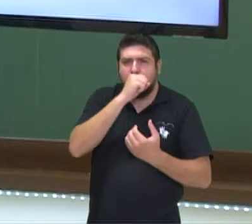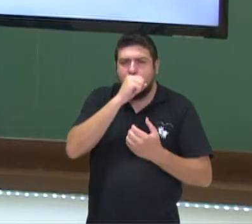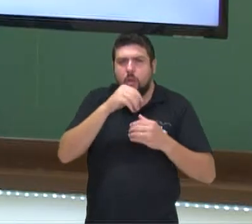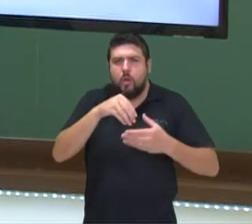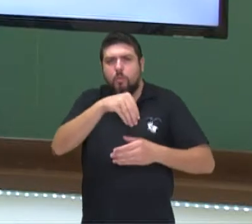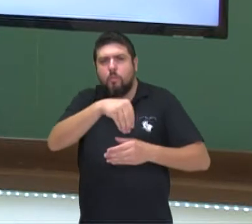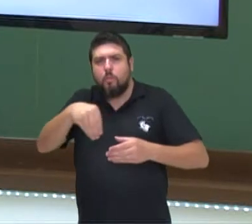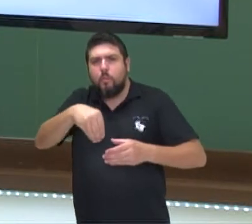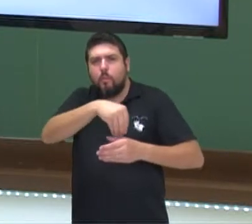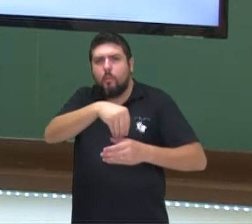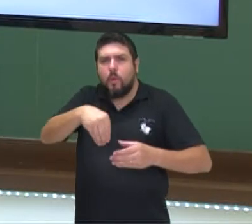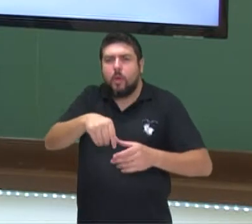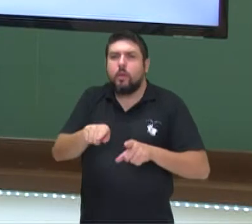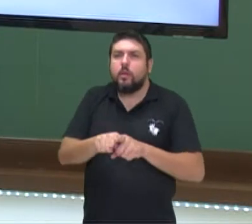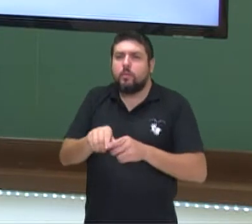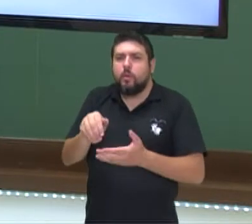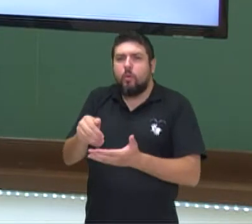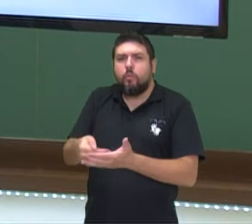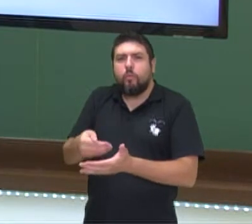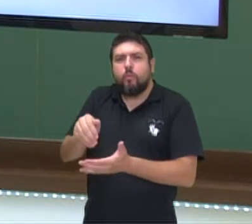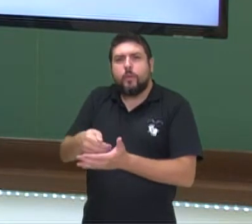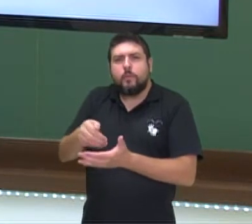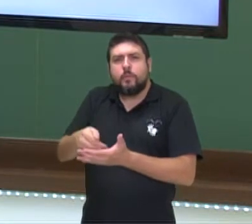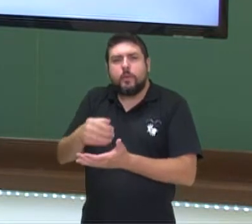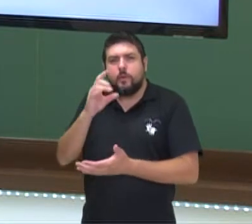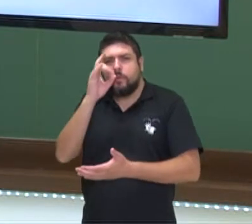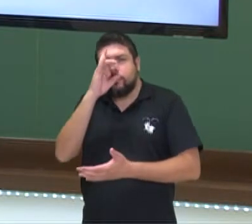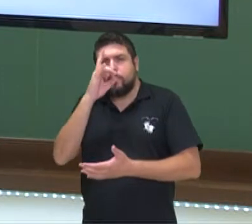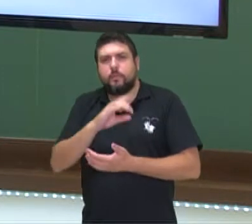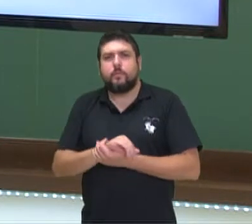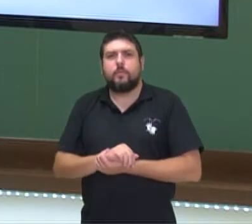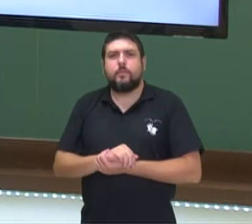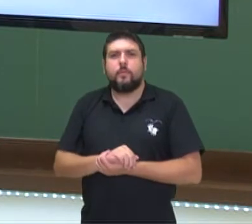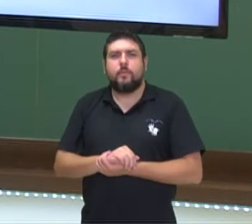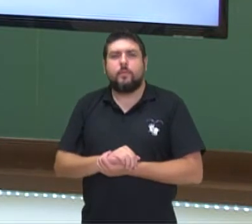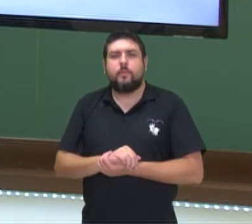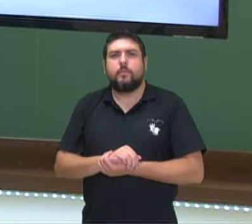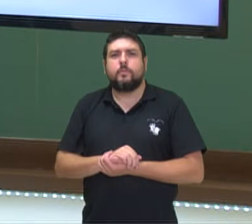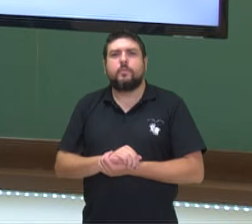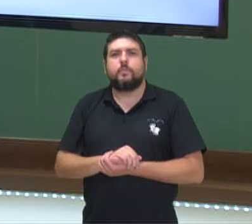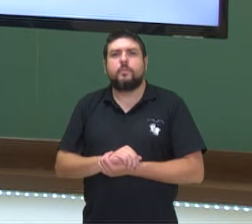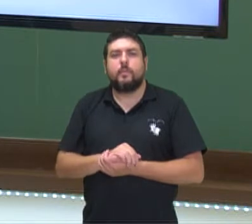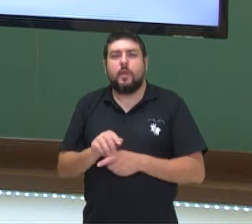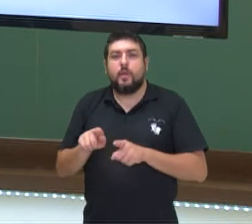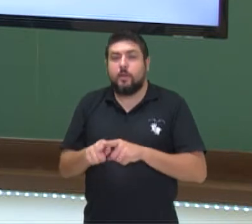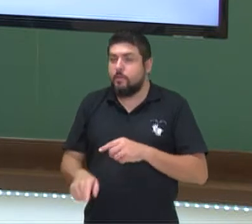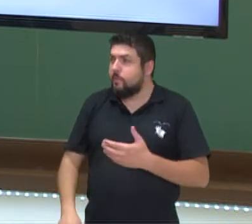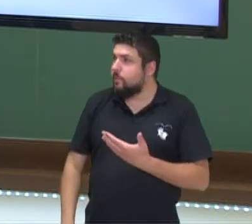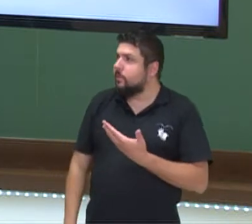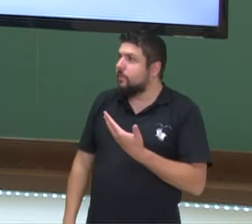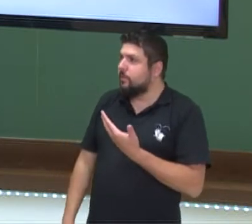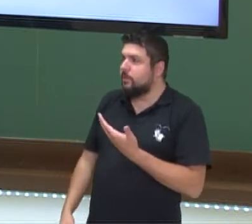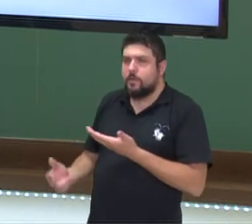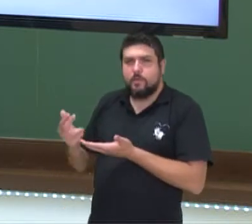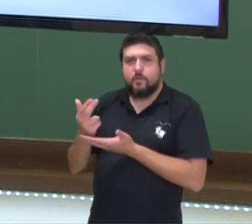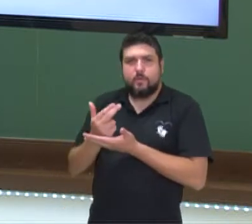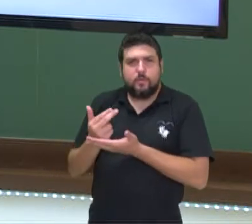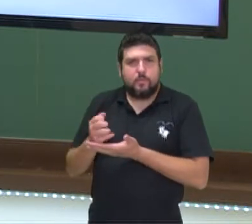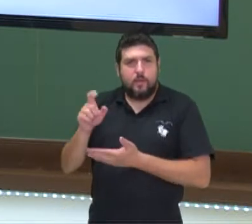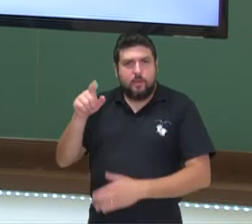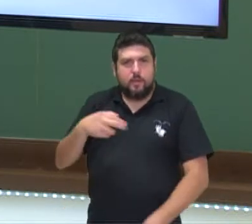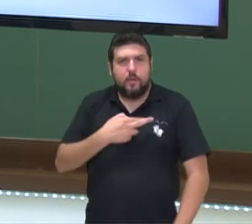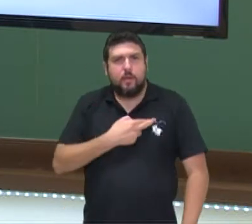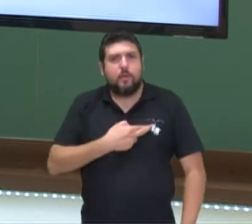a representação de uma divindade adorada pelos povos maias, né? Então lembrando aí que a agricultura